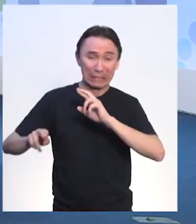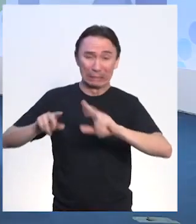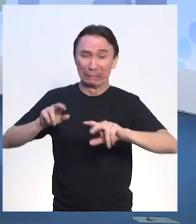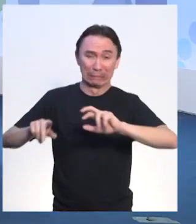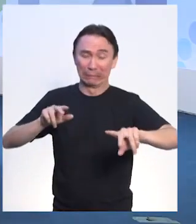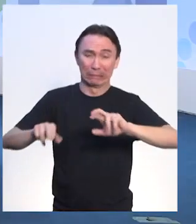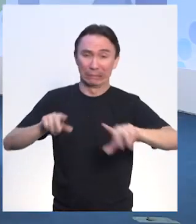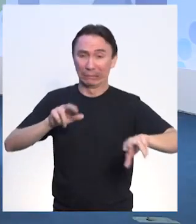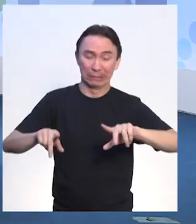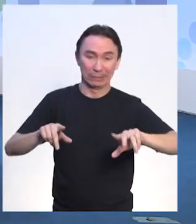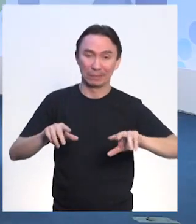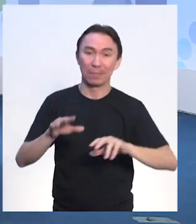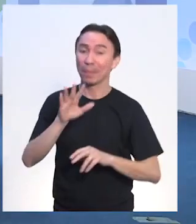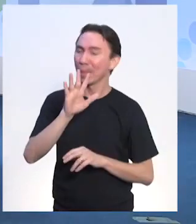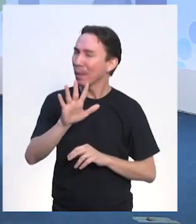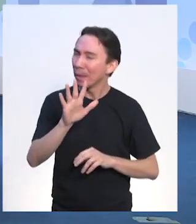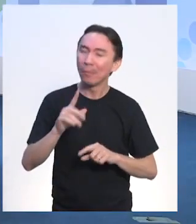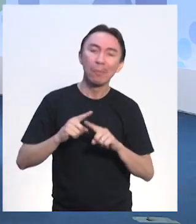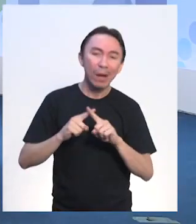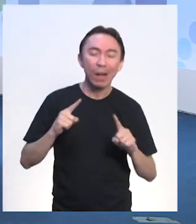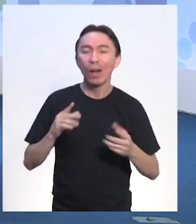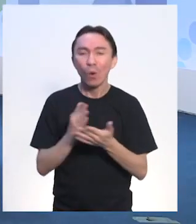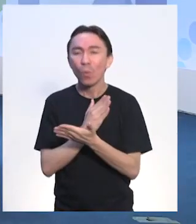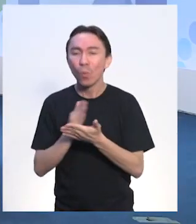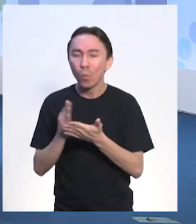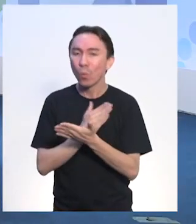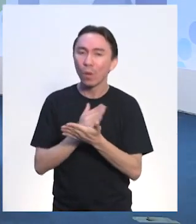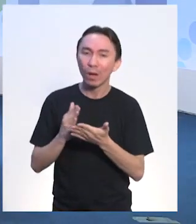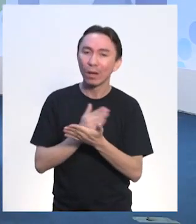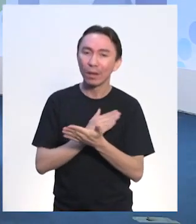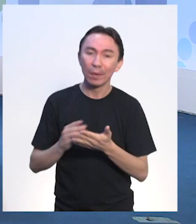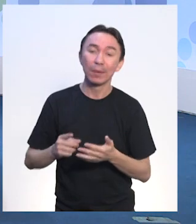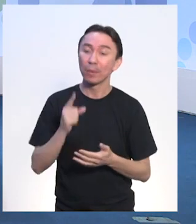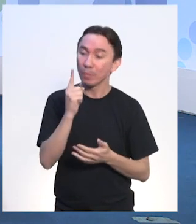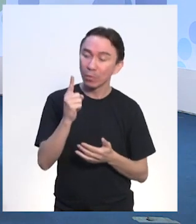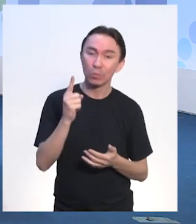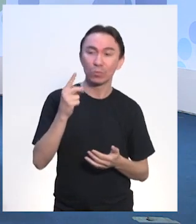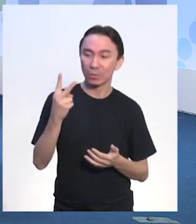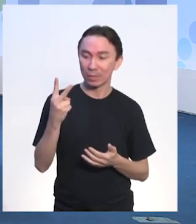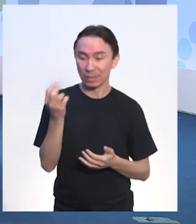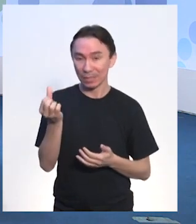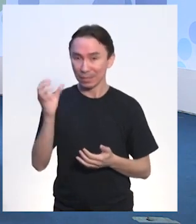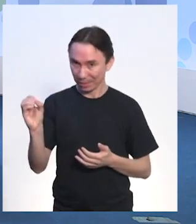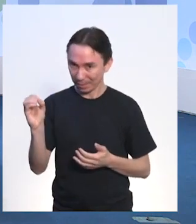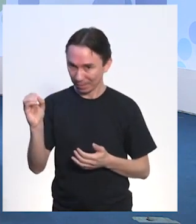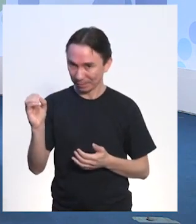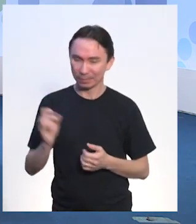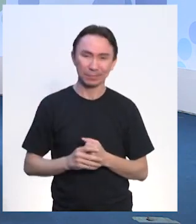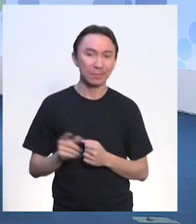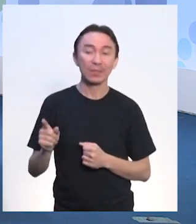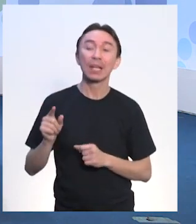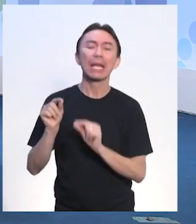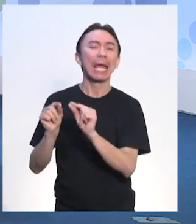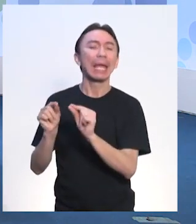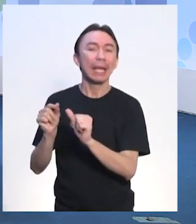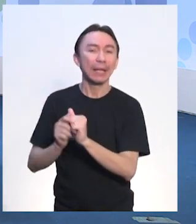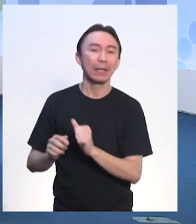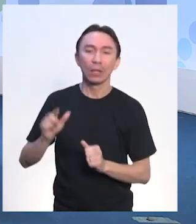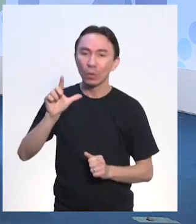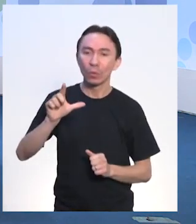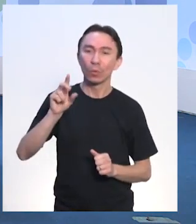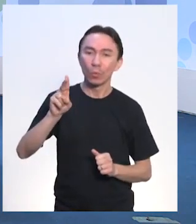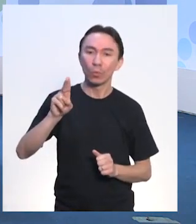nem dizer. Mas aqui algumas aí apareceram. 1260. Quem falou 1260? Por exemplo,